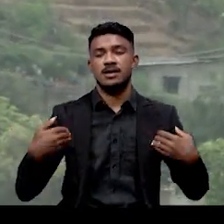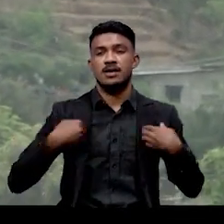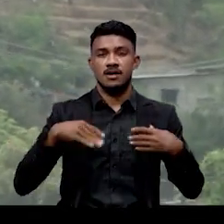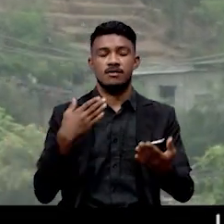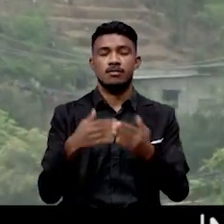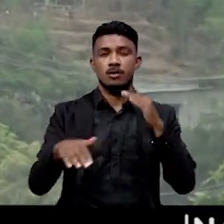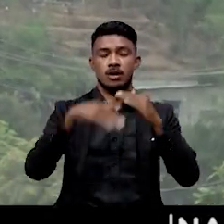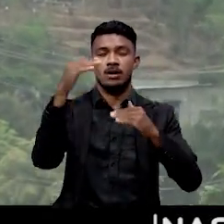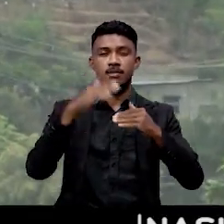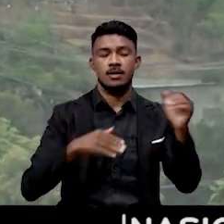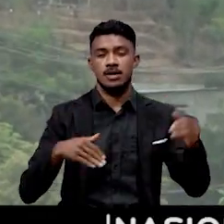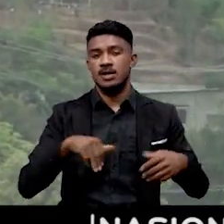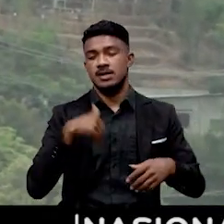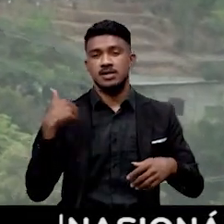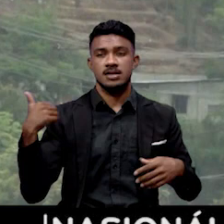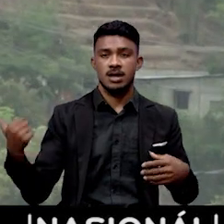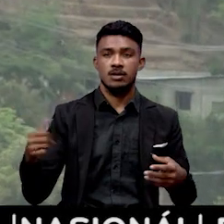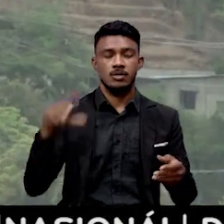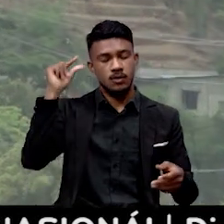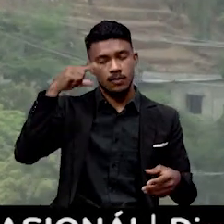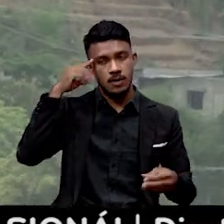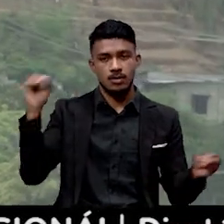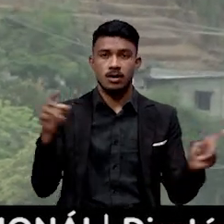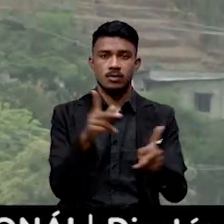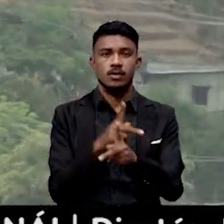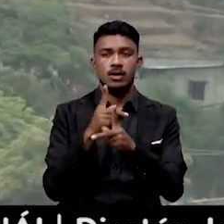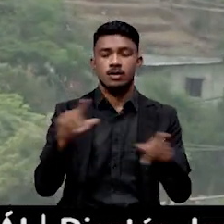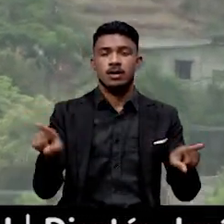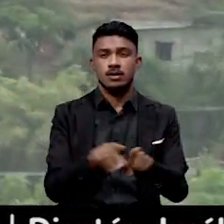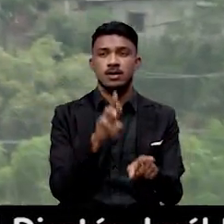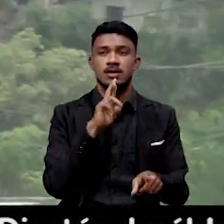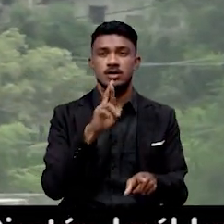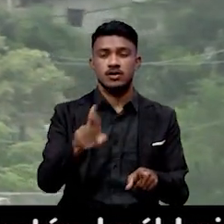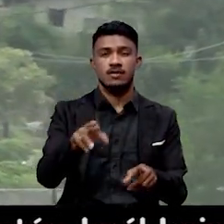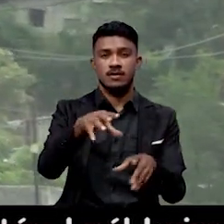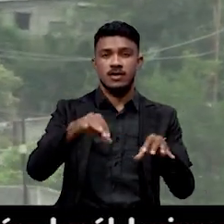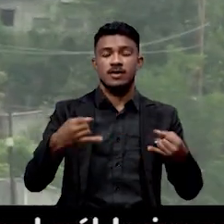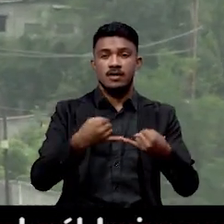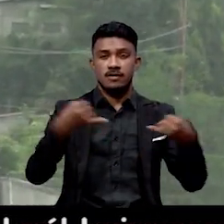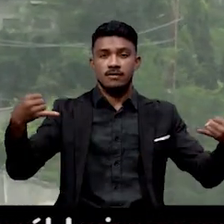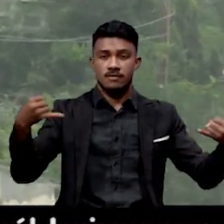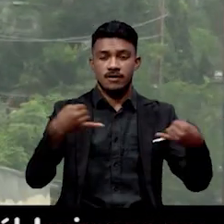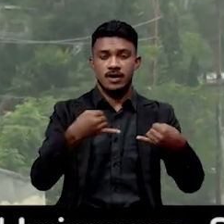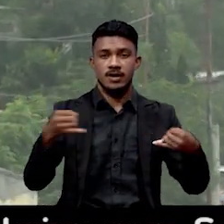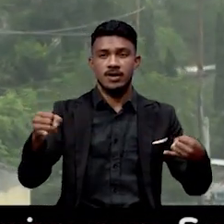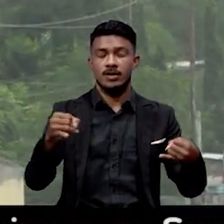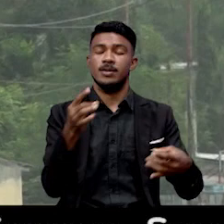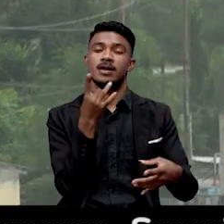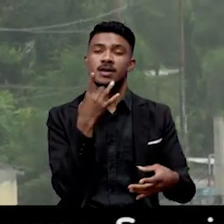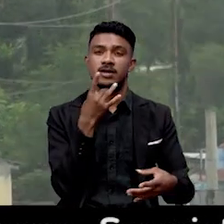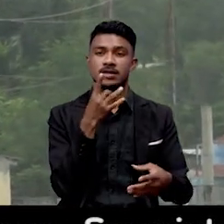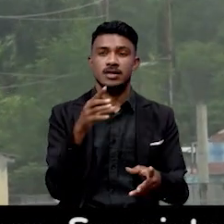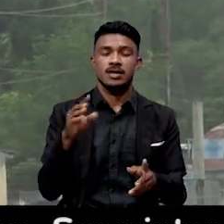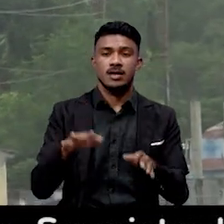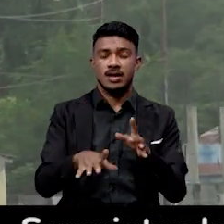seluk, nebe governo la consegue controla ka resolve, hanesan fio eletricidade nebe dada iha estrada público,